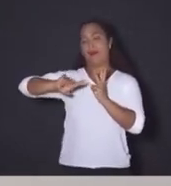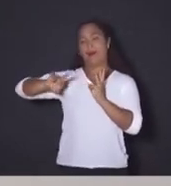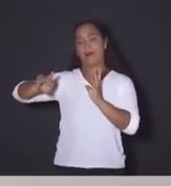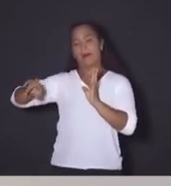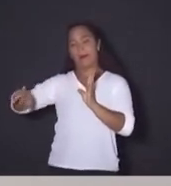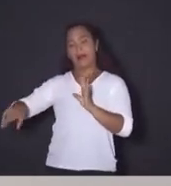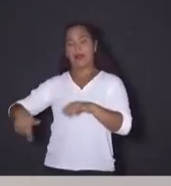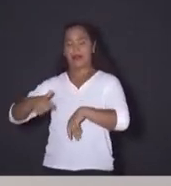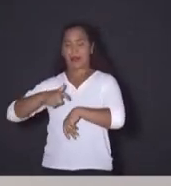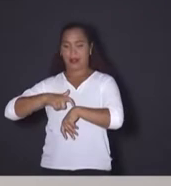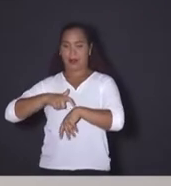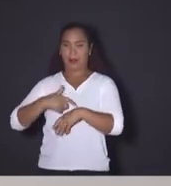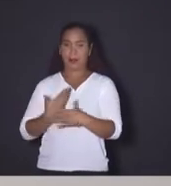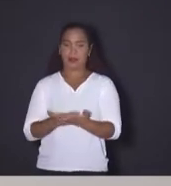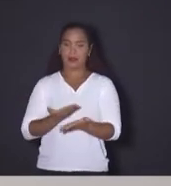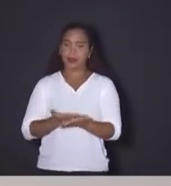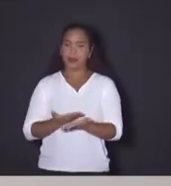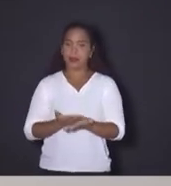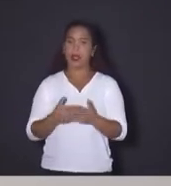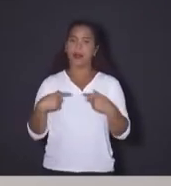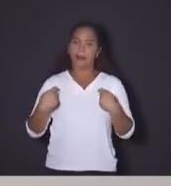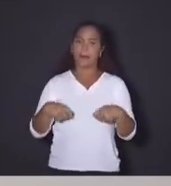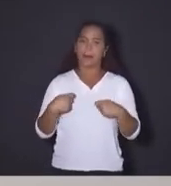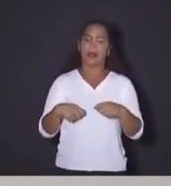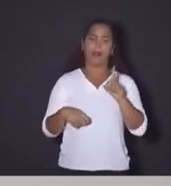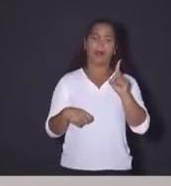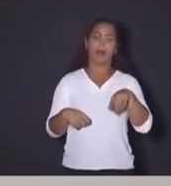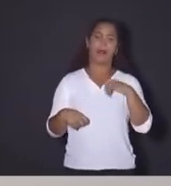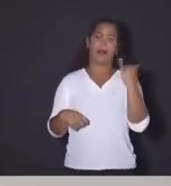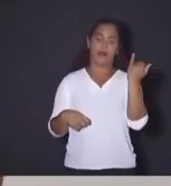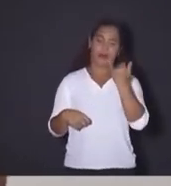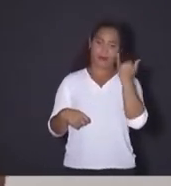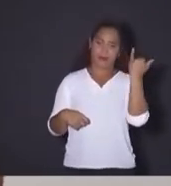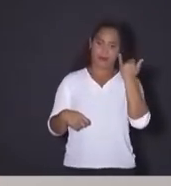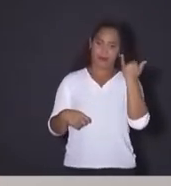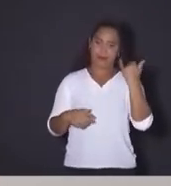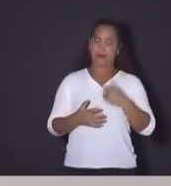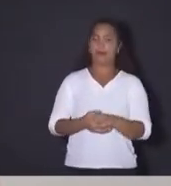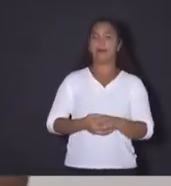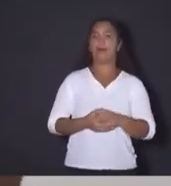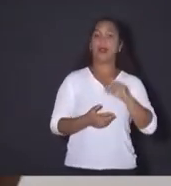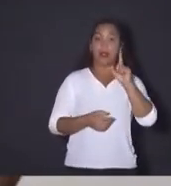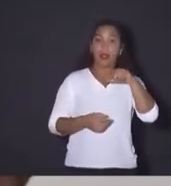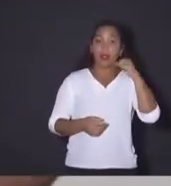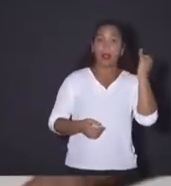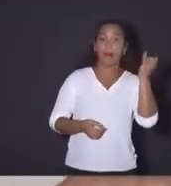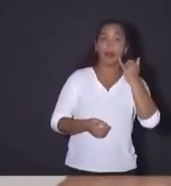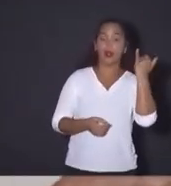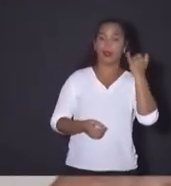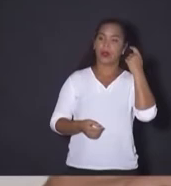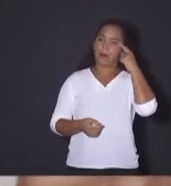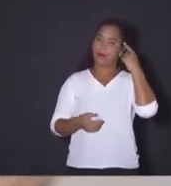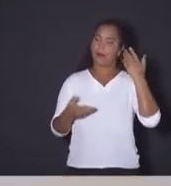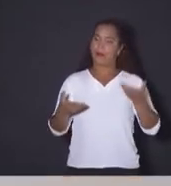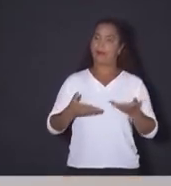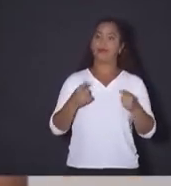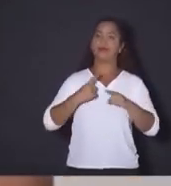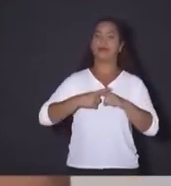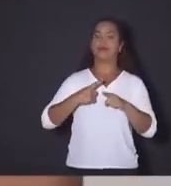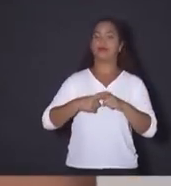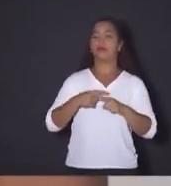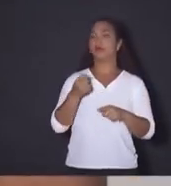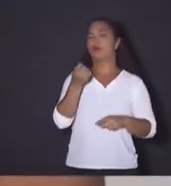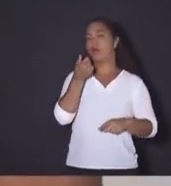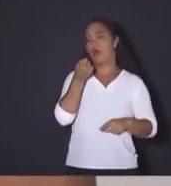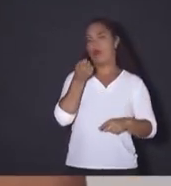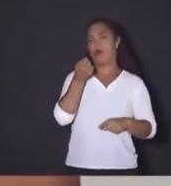elementos que também precisam ser levados em consideração né e acho que é importante a gente pensar isso porque atualmente por exemplo quase ninguém mais